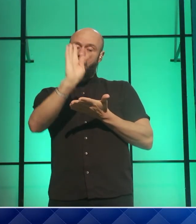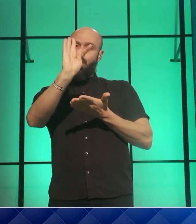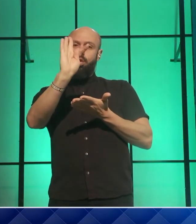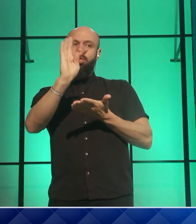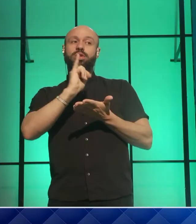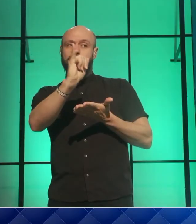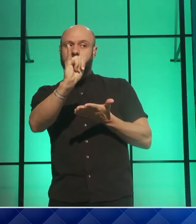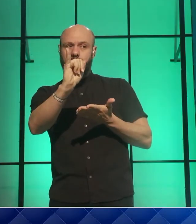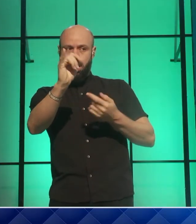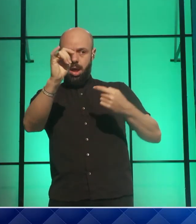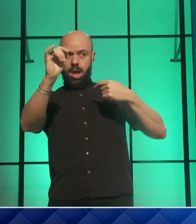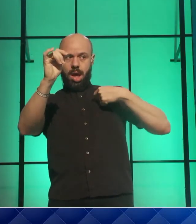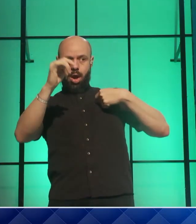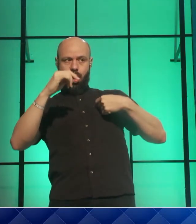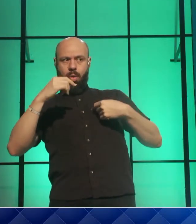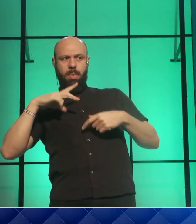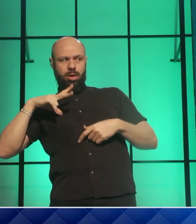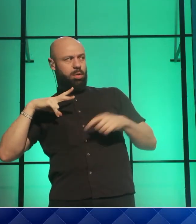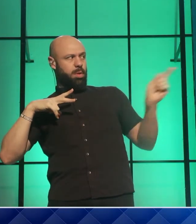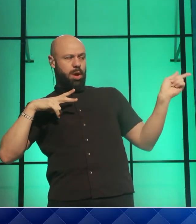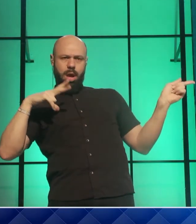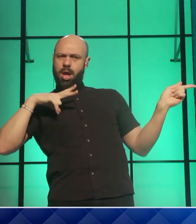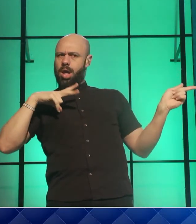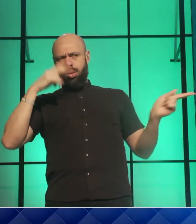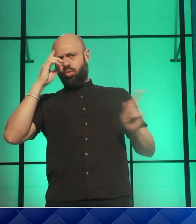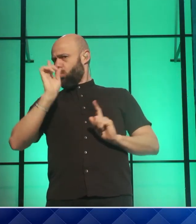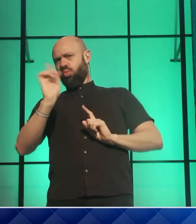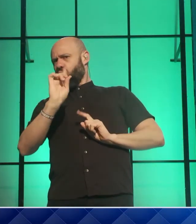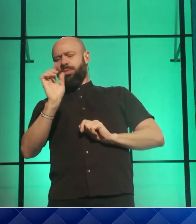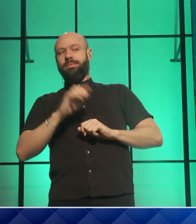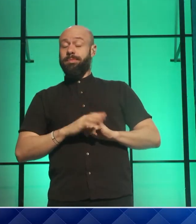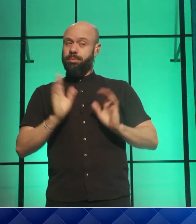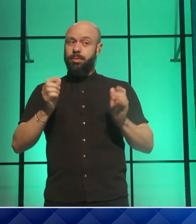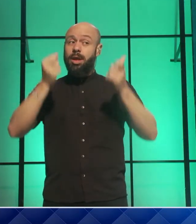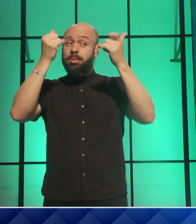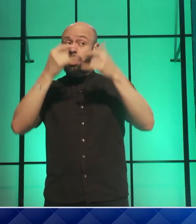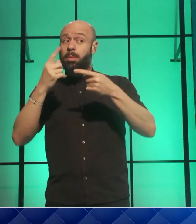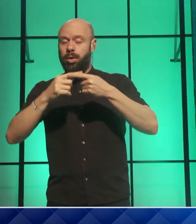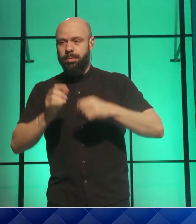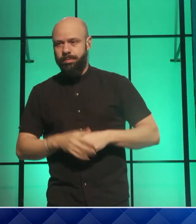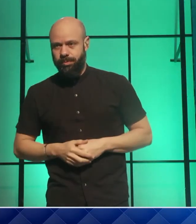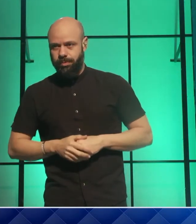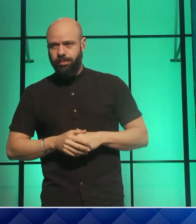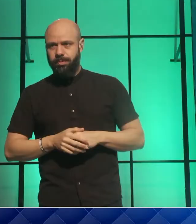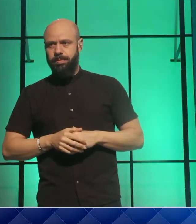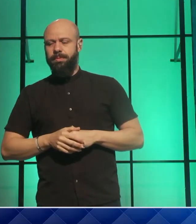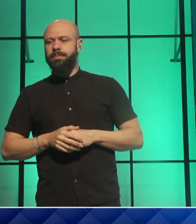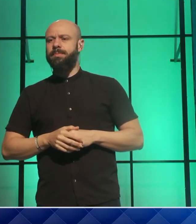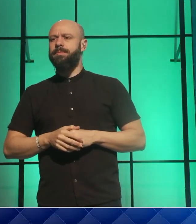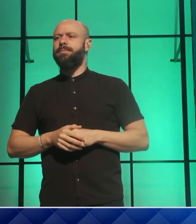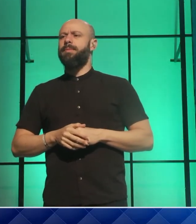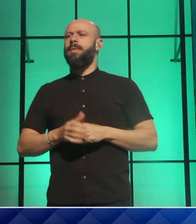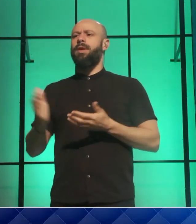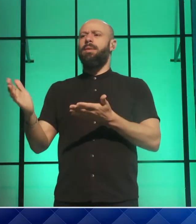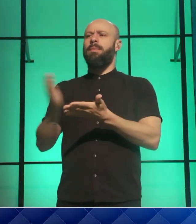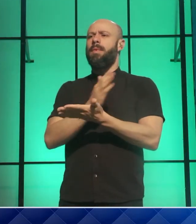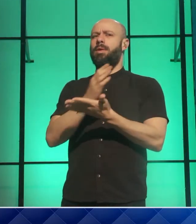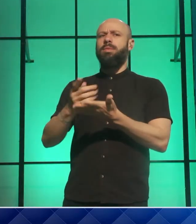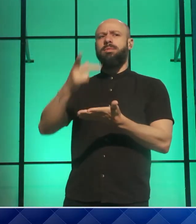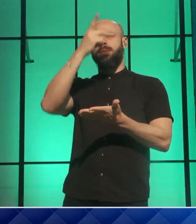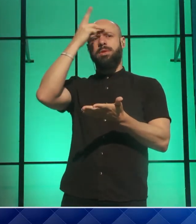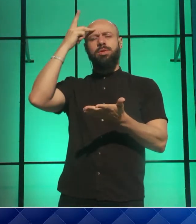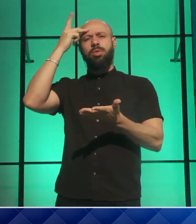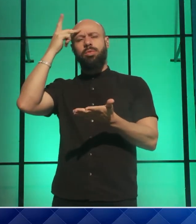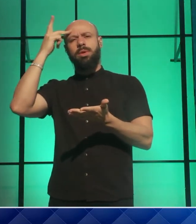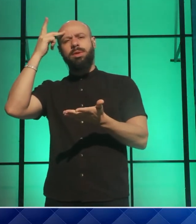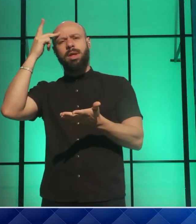acredito nisso e já vou explicar por quê. Então a verdade é que para muitas pessoas Deus pode